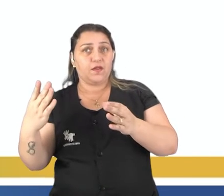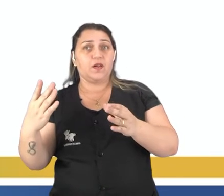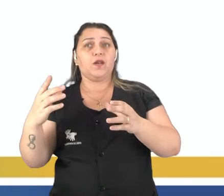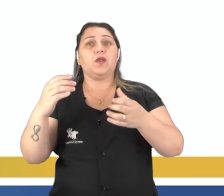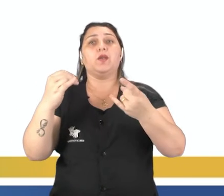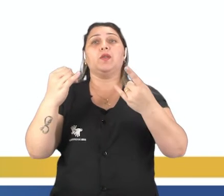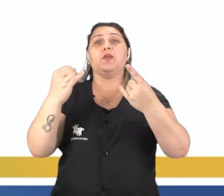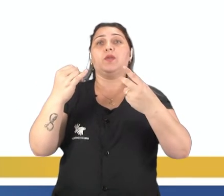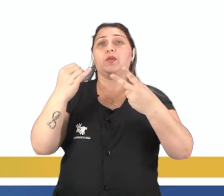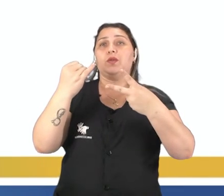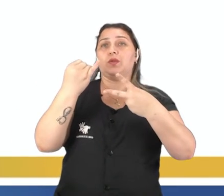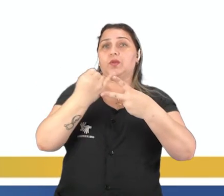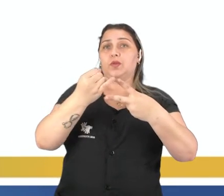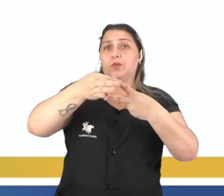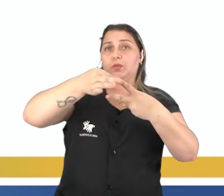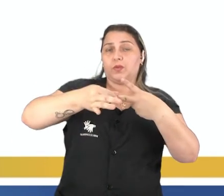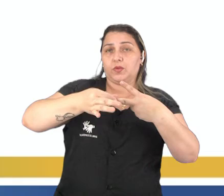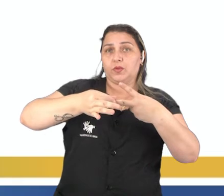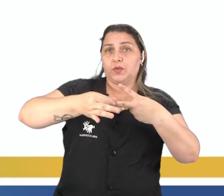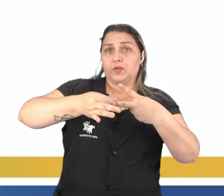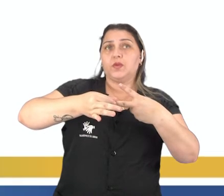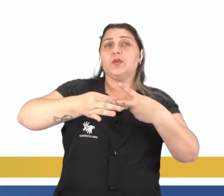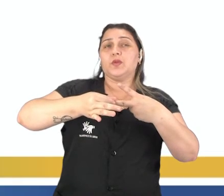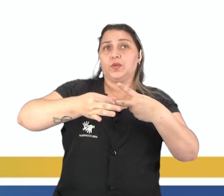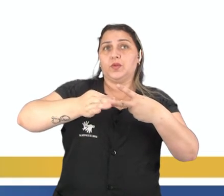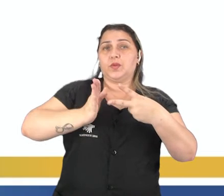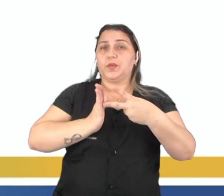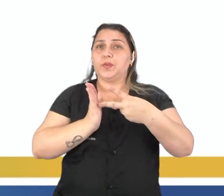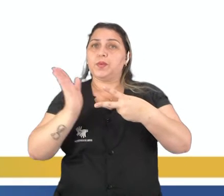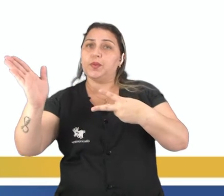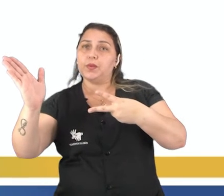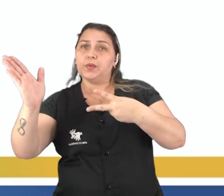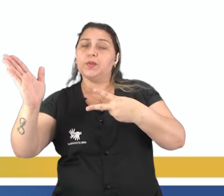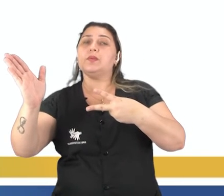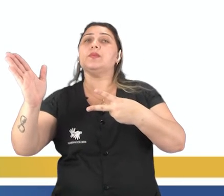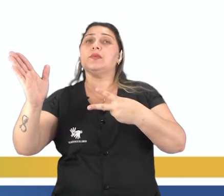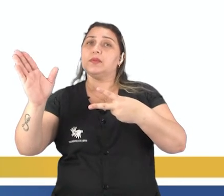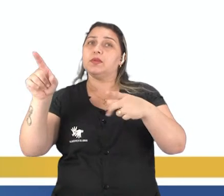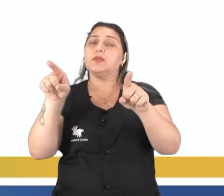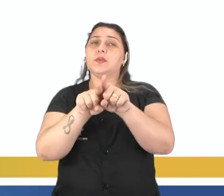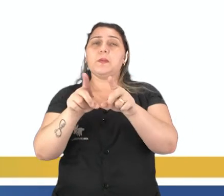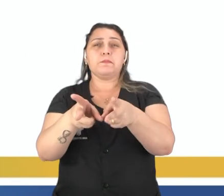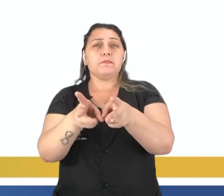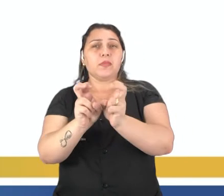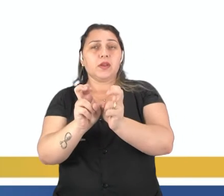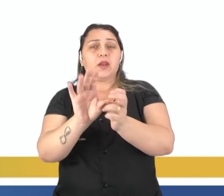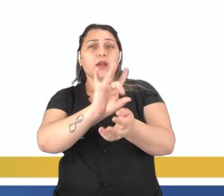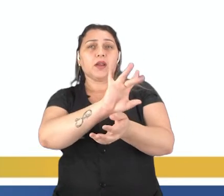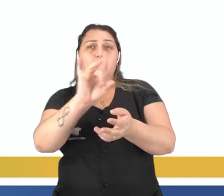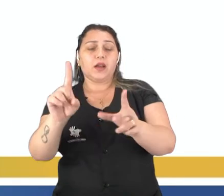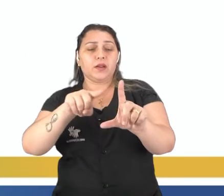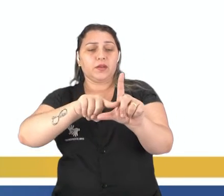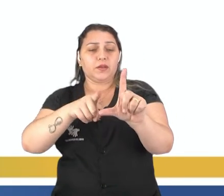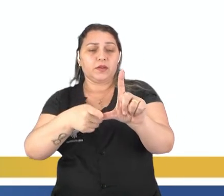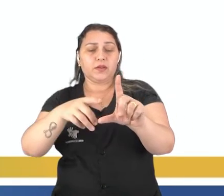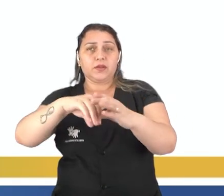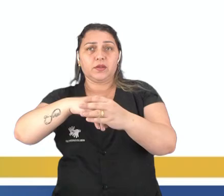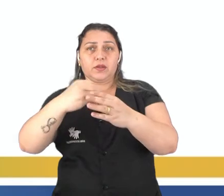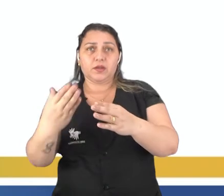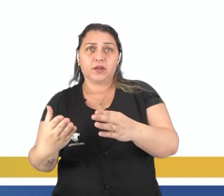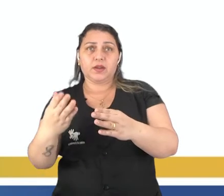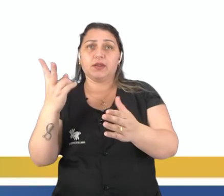E são formados a partir do prolongamento aí dos lados, né? Então, além disso, perceba também que cada ângulo externo, ele sempre vai